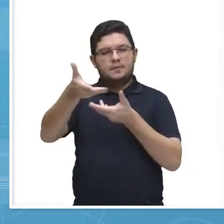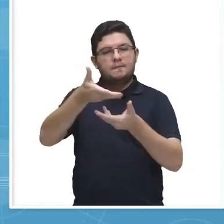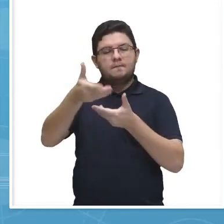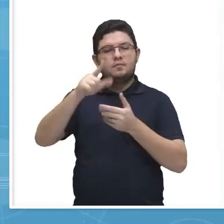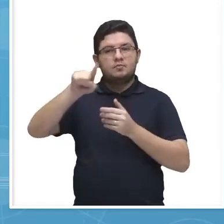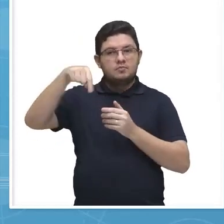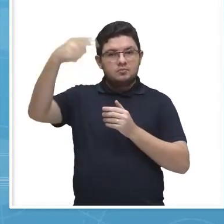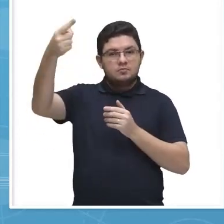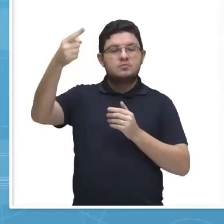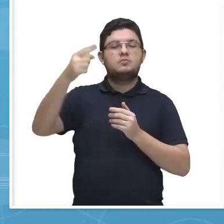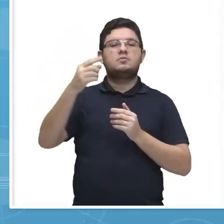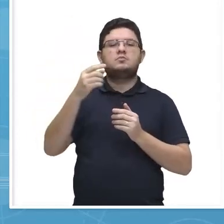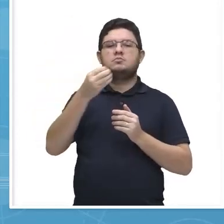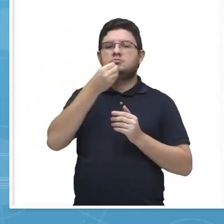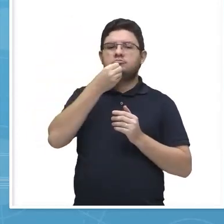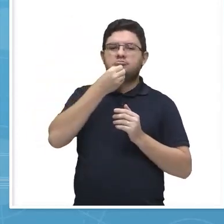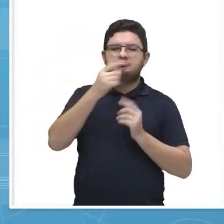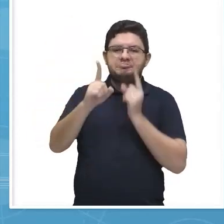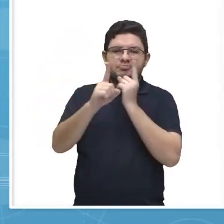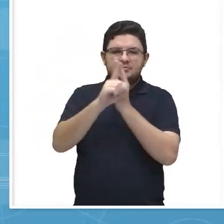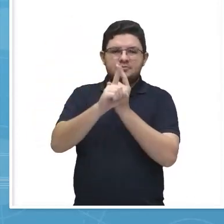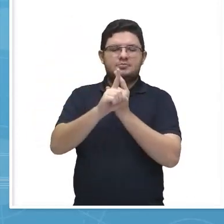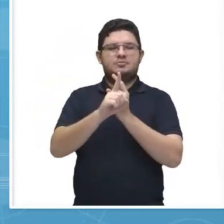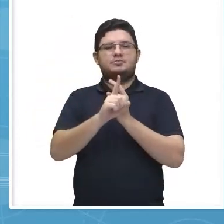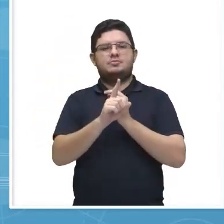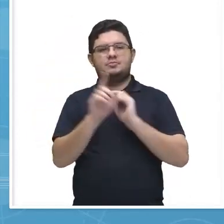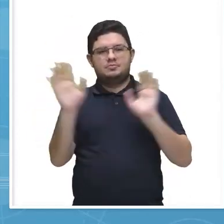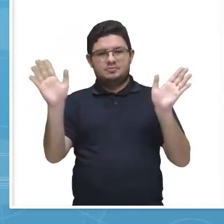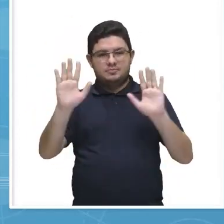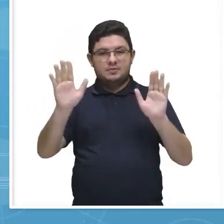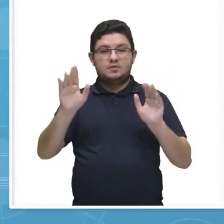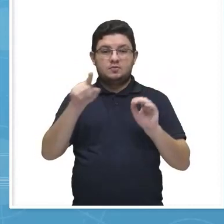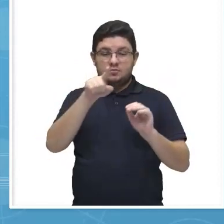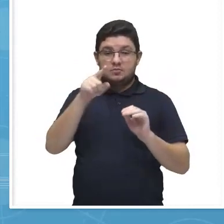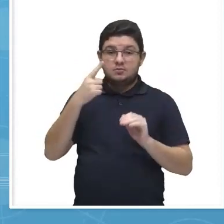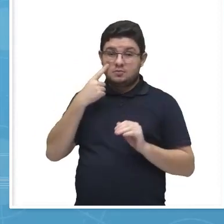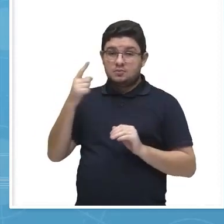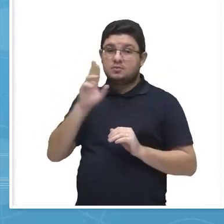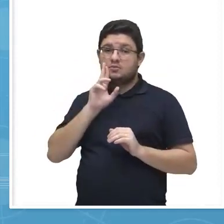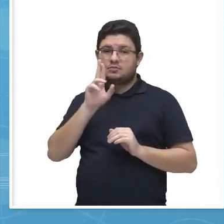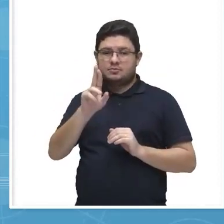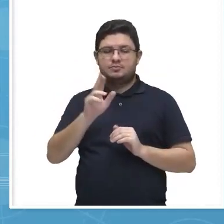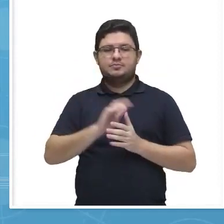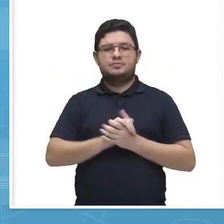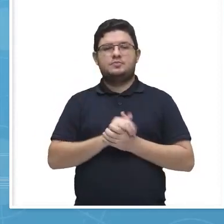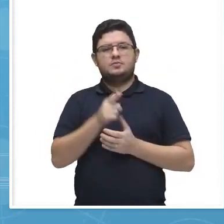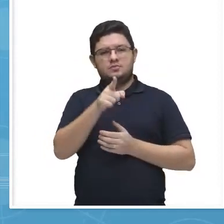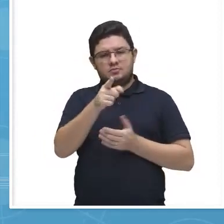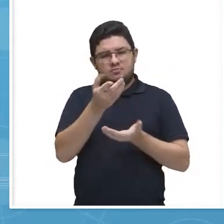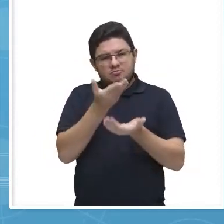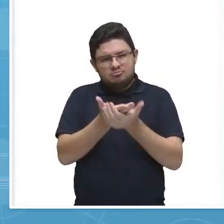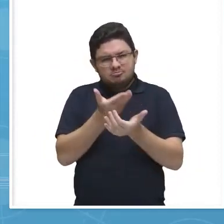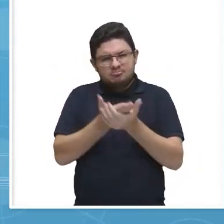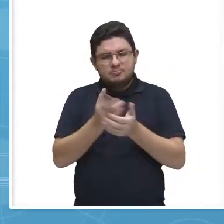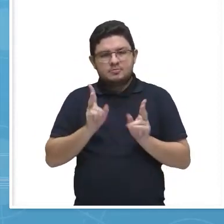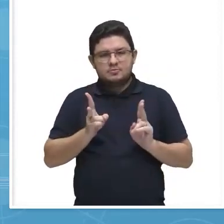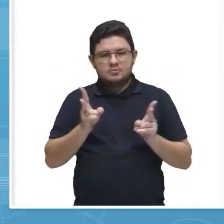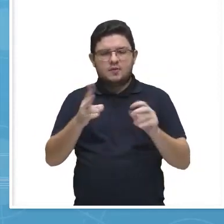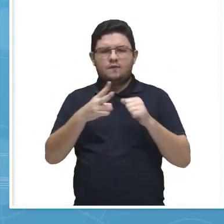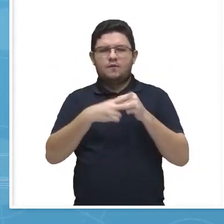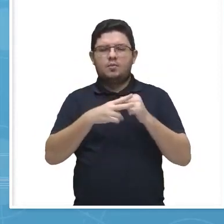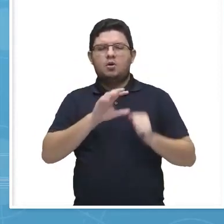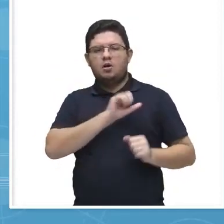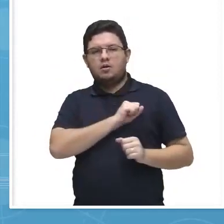se encontra num próximo momento, tá bom? Fiquem com o gabarito para você conferir. Continue estudando o verbo. Ei, eu